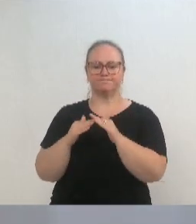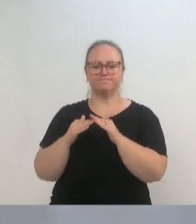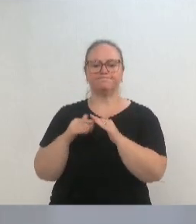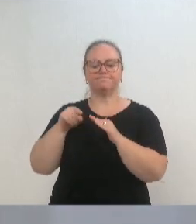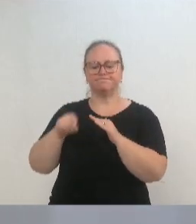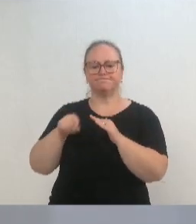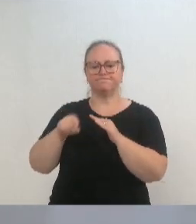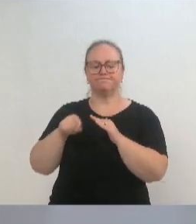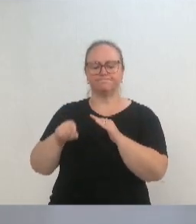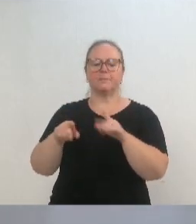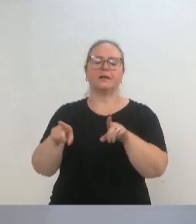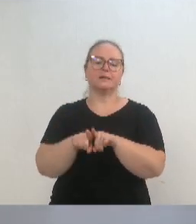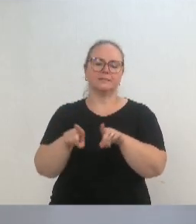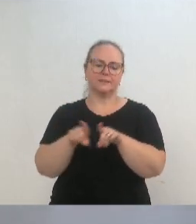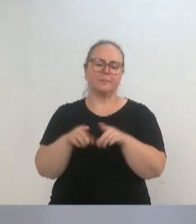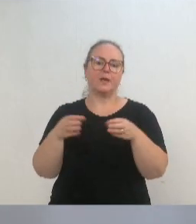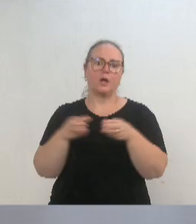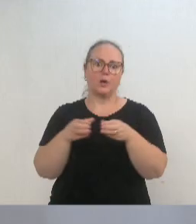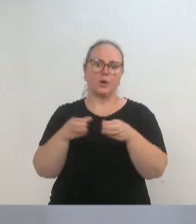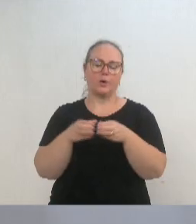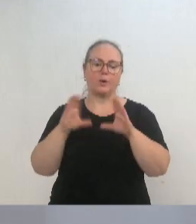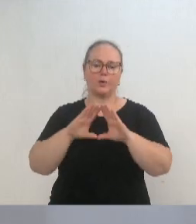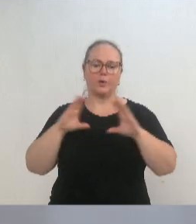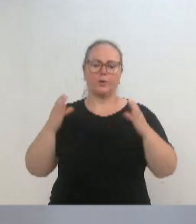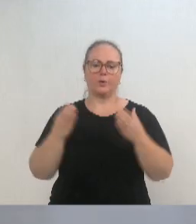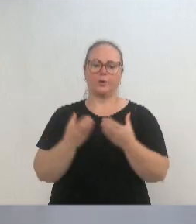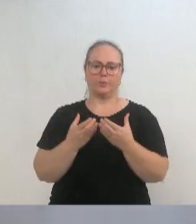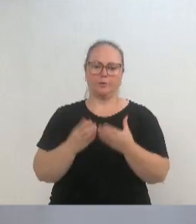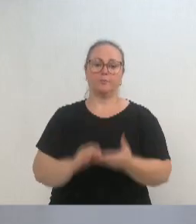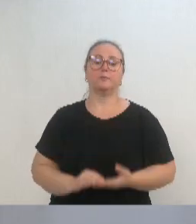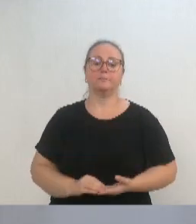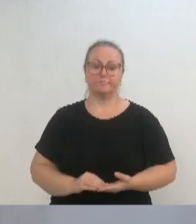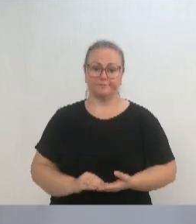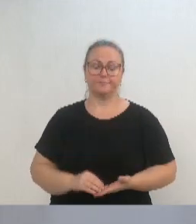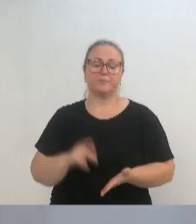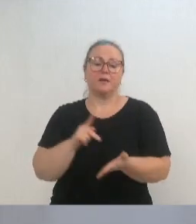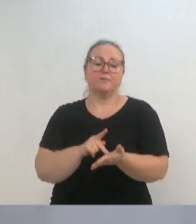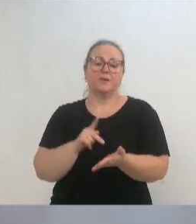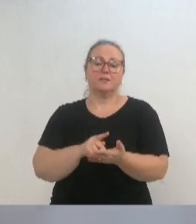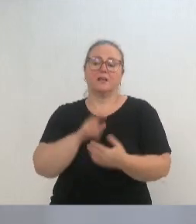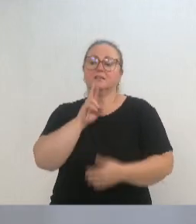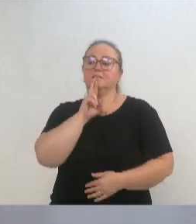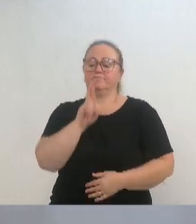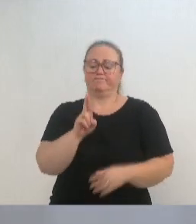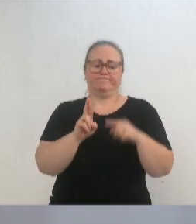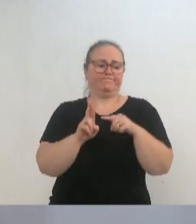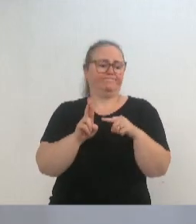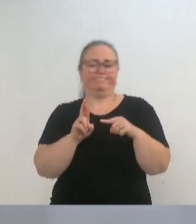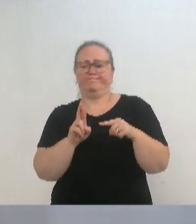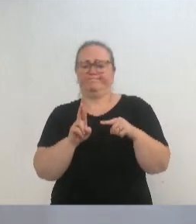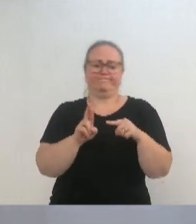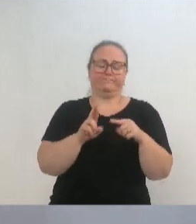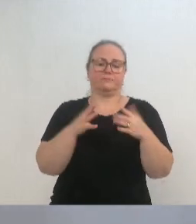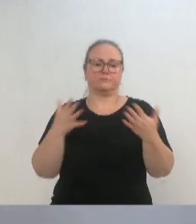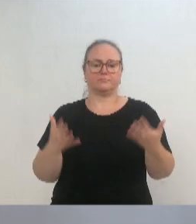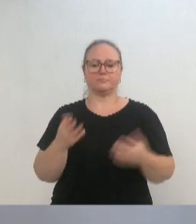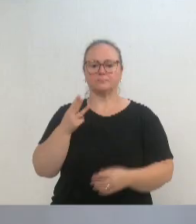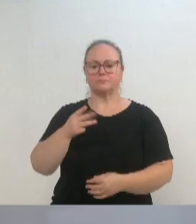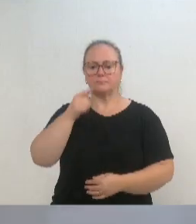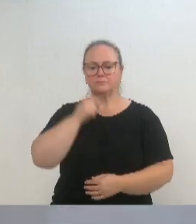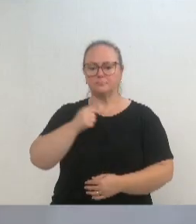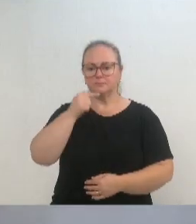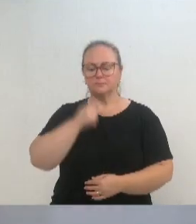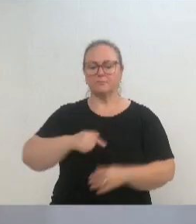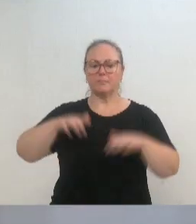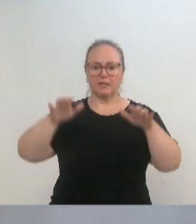Shelter, também faço parte dos grupos daquela comunidade e a gente já não sabe mais o que dizer àquela população. Realmente a gente reconhece que foram 3 semanas chuvosas, só